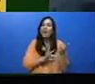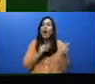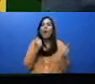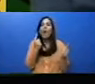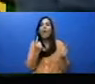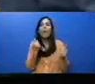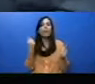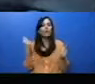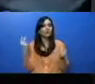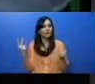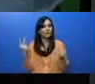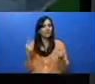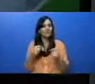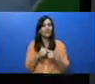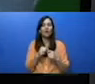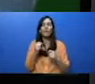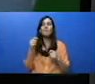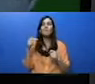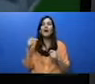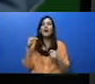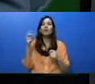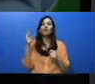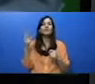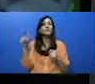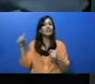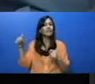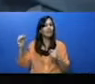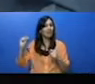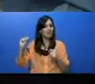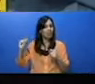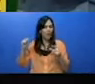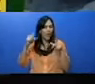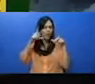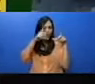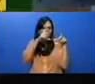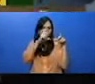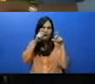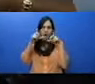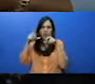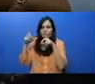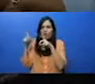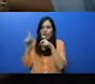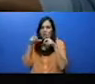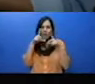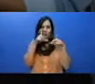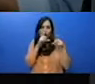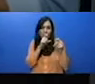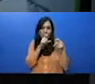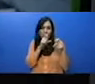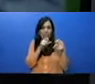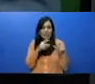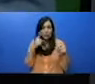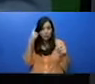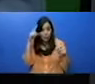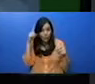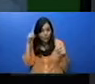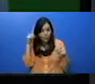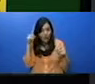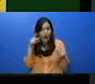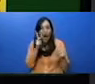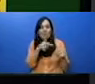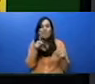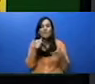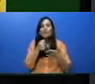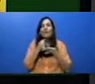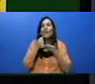página 278. Tire uma foto da sua atividade, ok? Qualquer dúvida, sua professora irá lhe